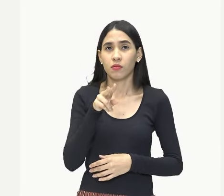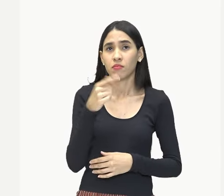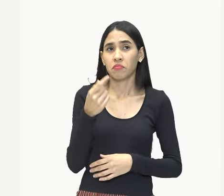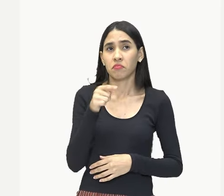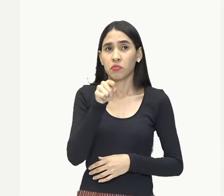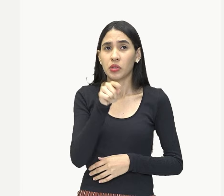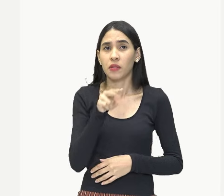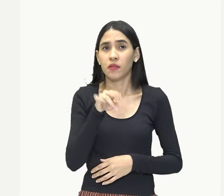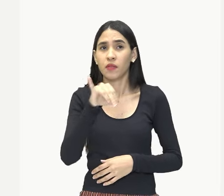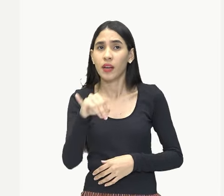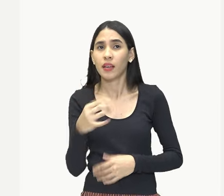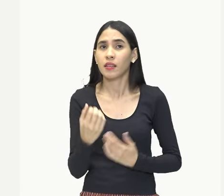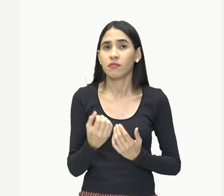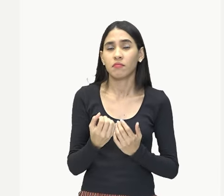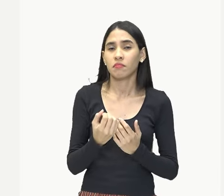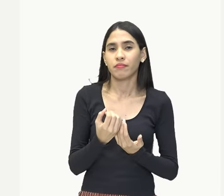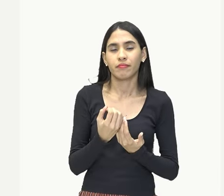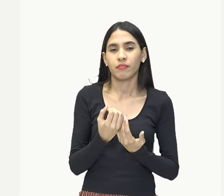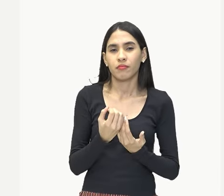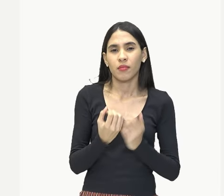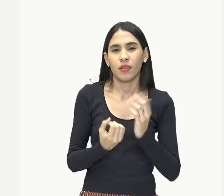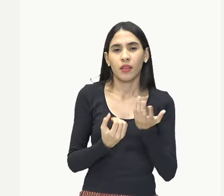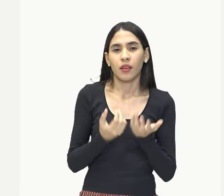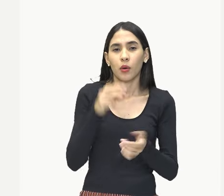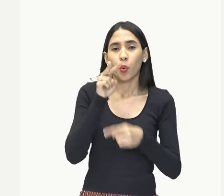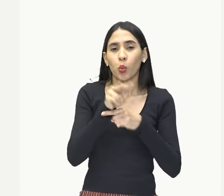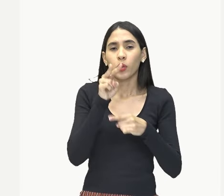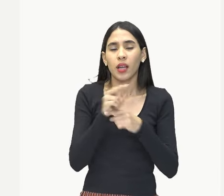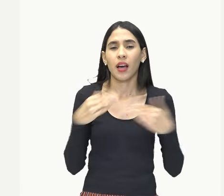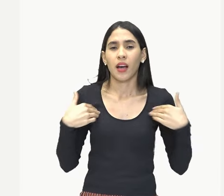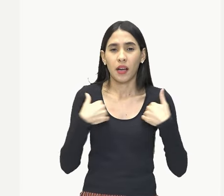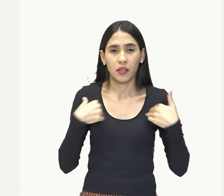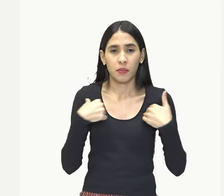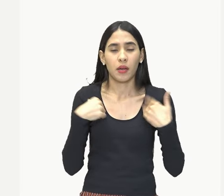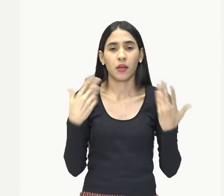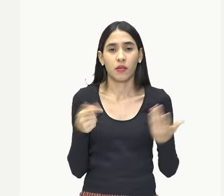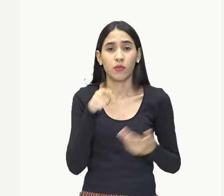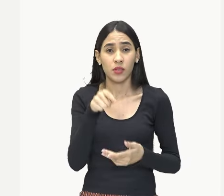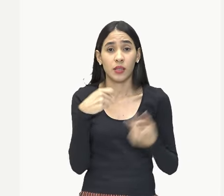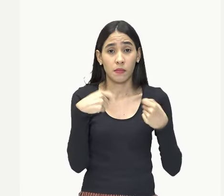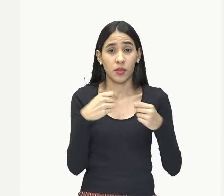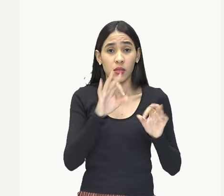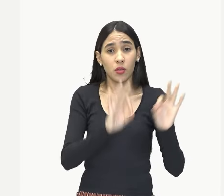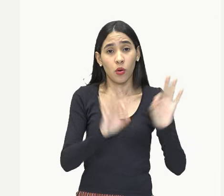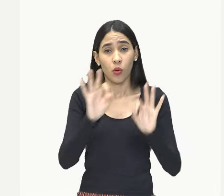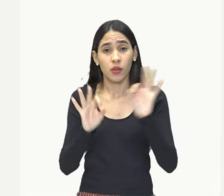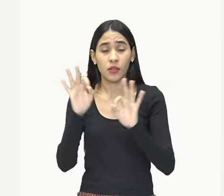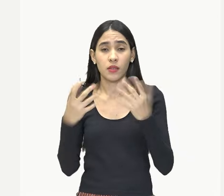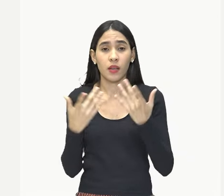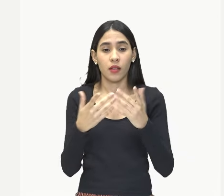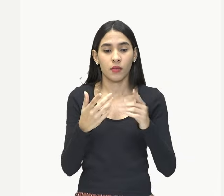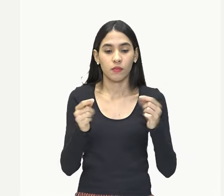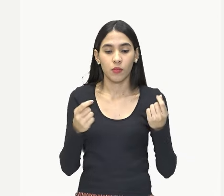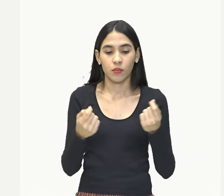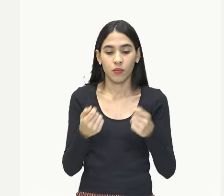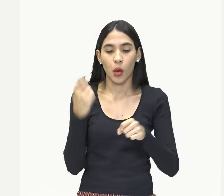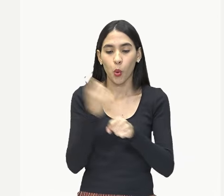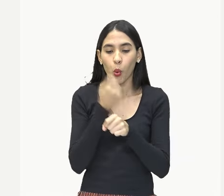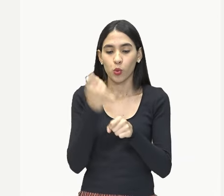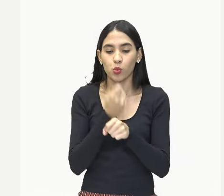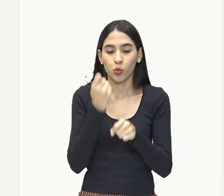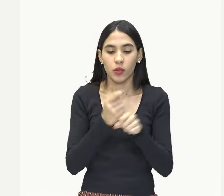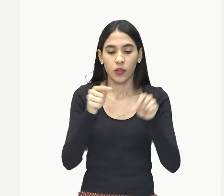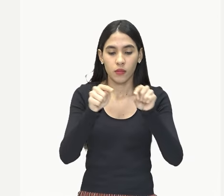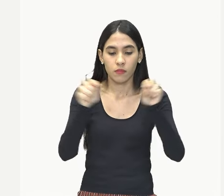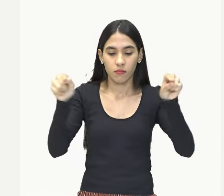criar alevinos e que você precisa organizar, construir o viveiro para